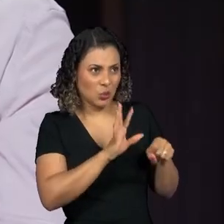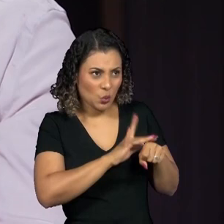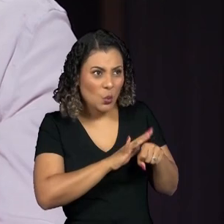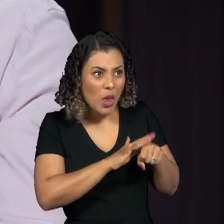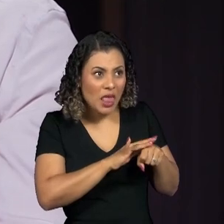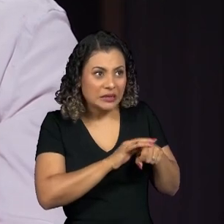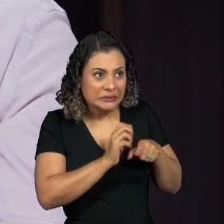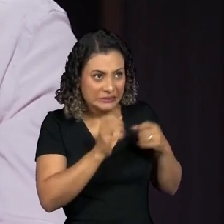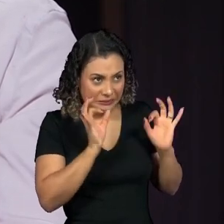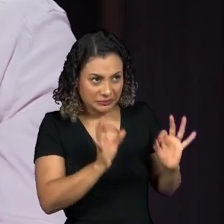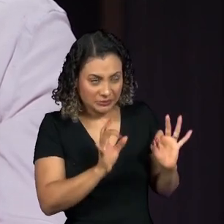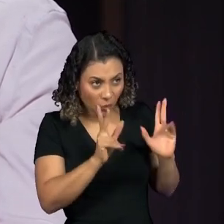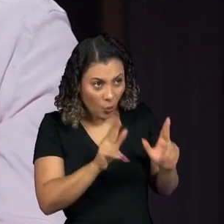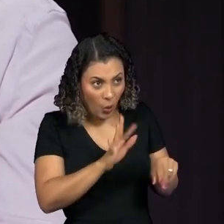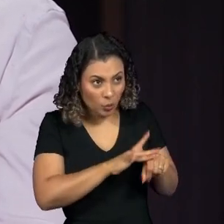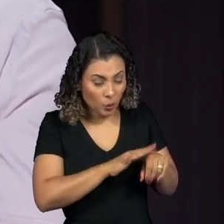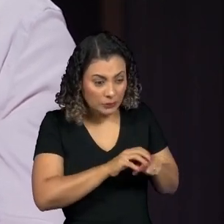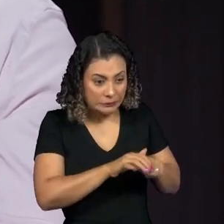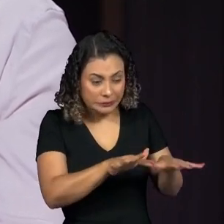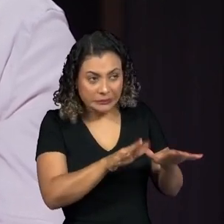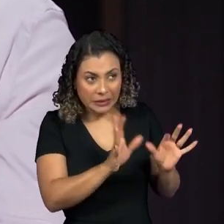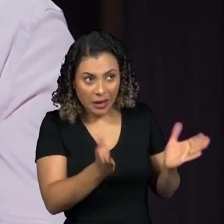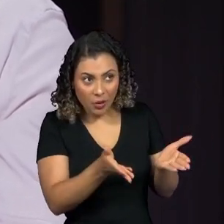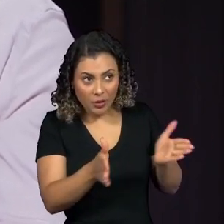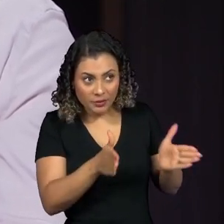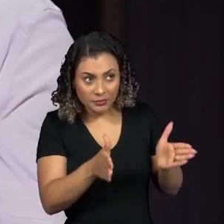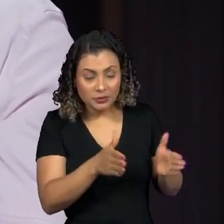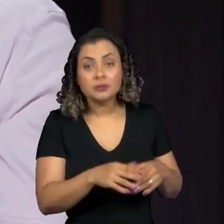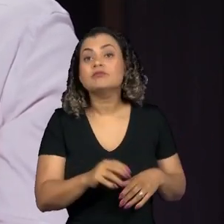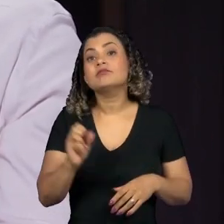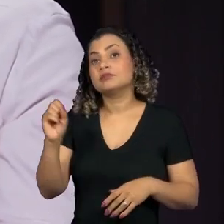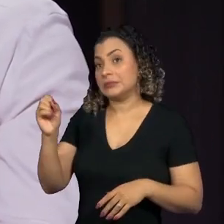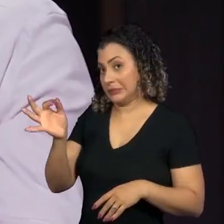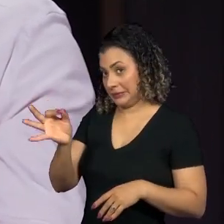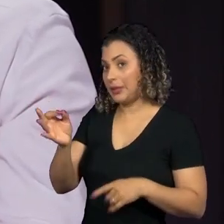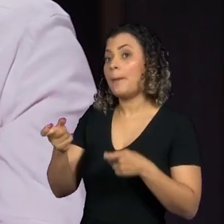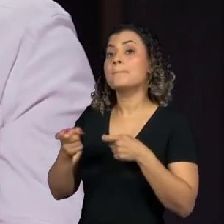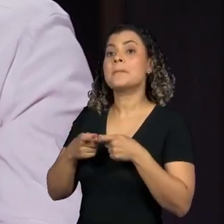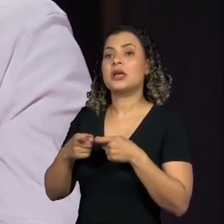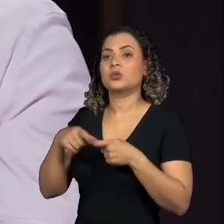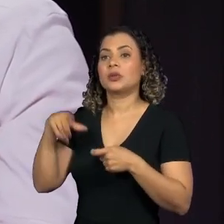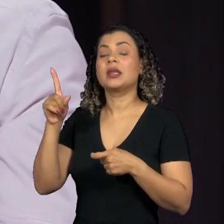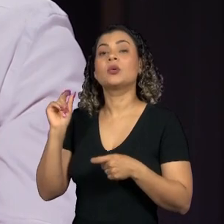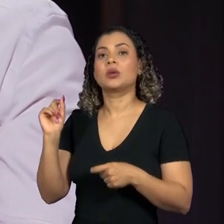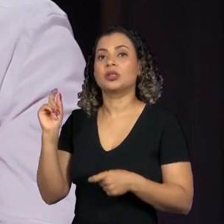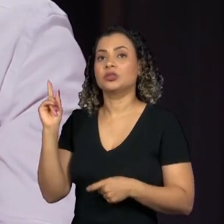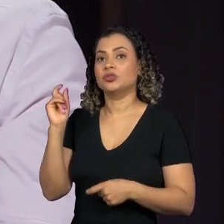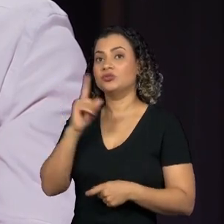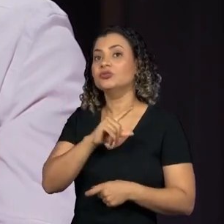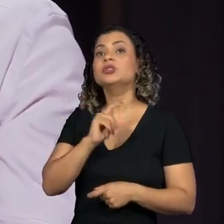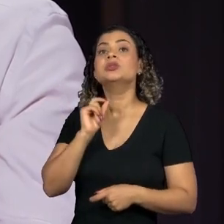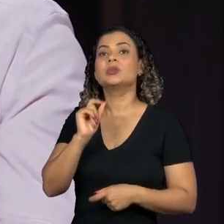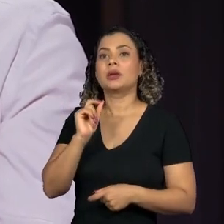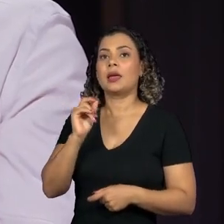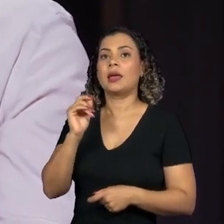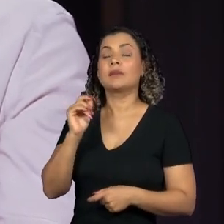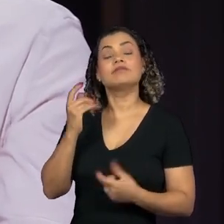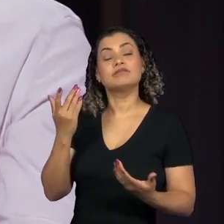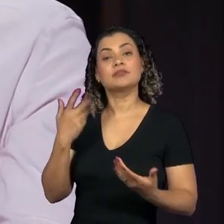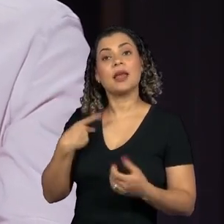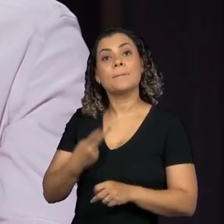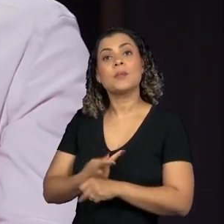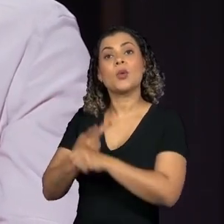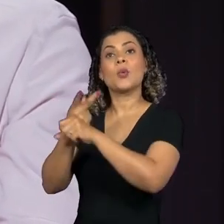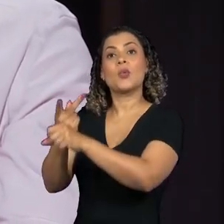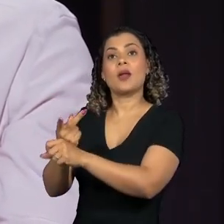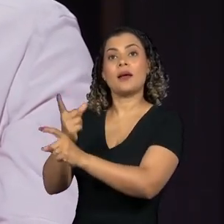dá para dizer sim dá para dizer sim o problema é que nós temos um defeito médico demora para procurar ajuda né eu fui